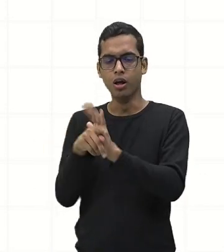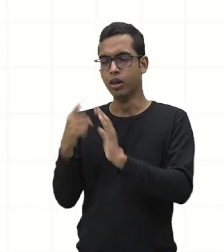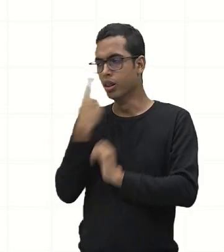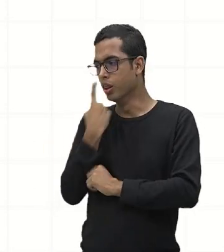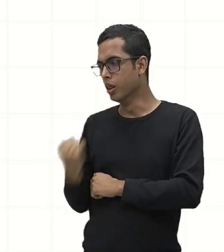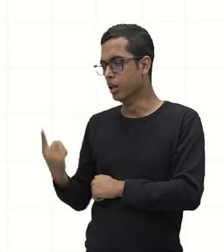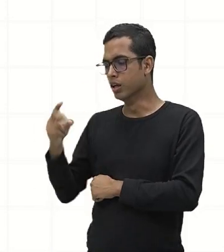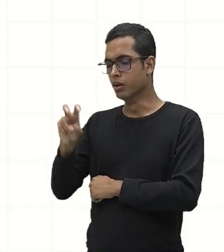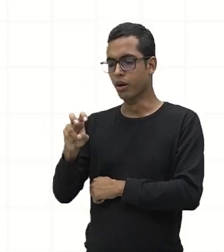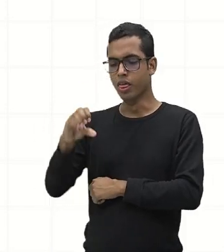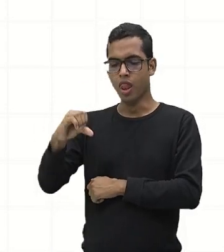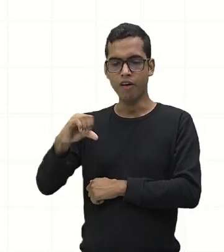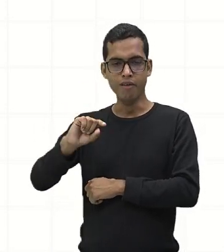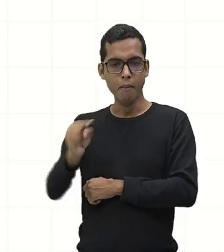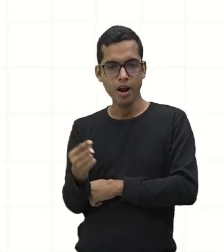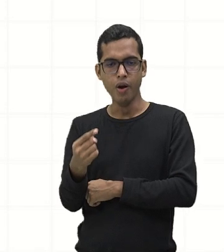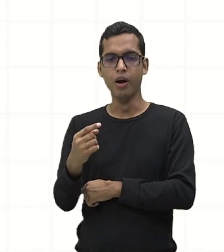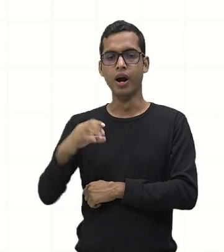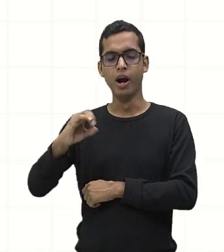59.049.